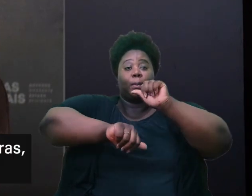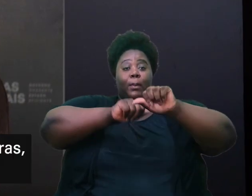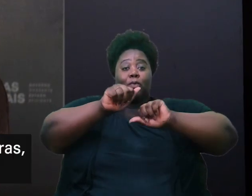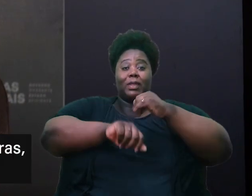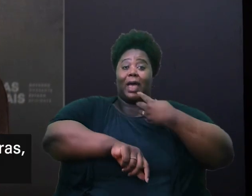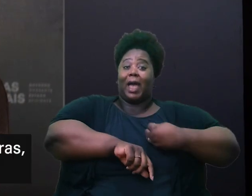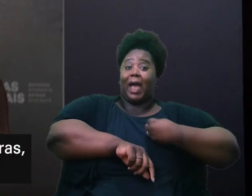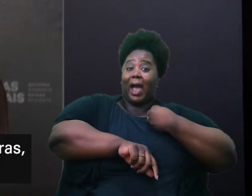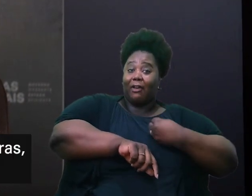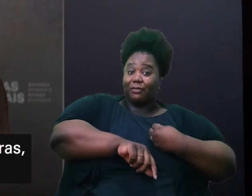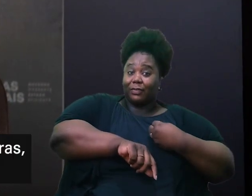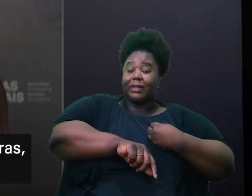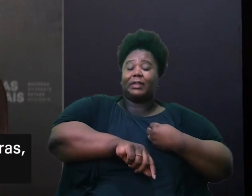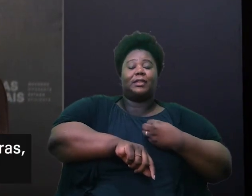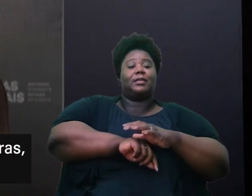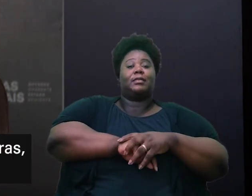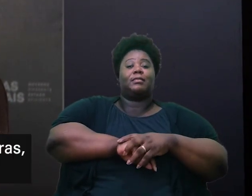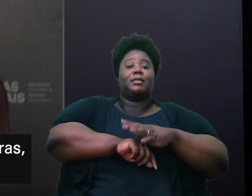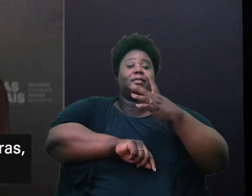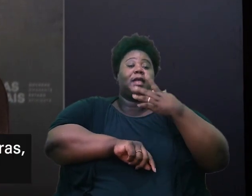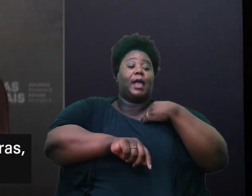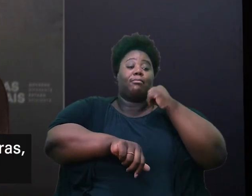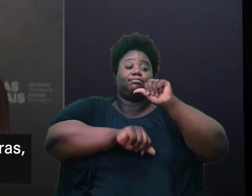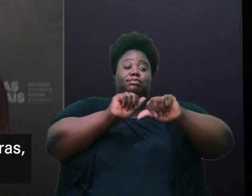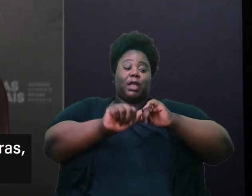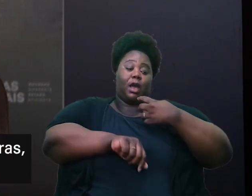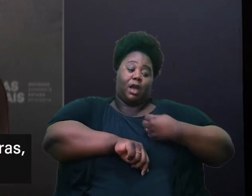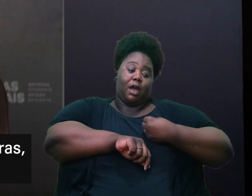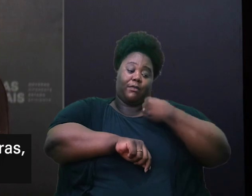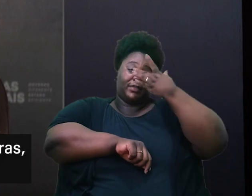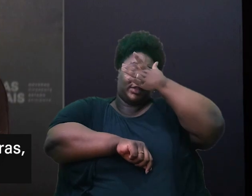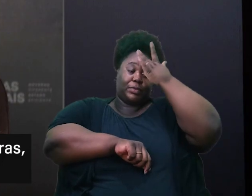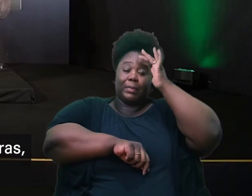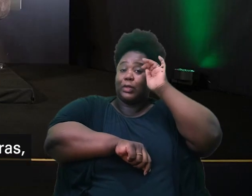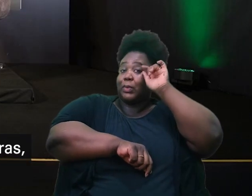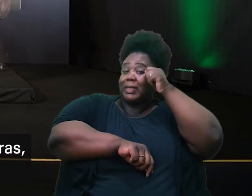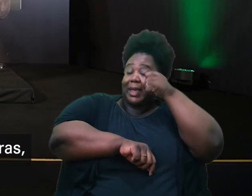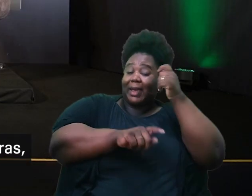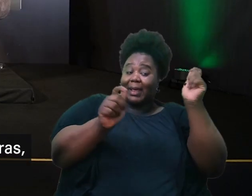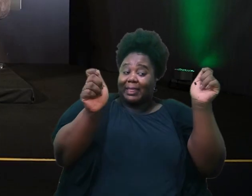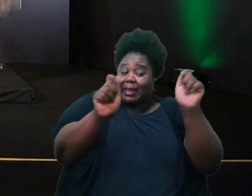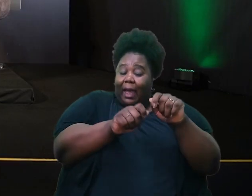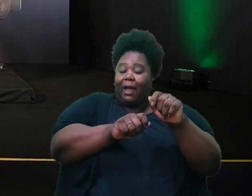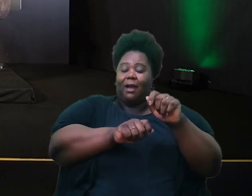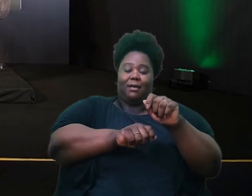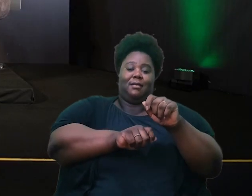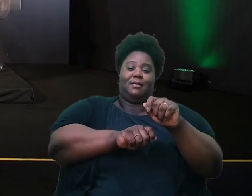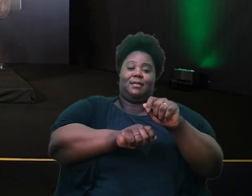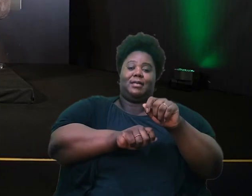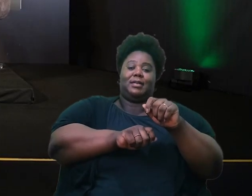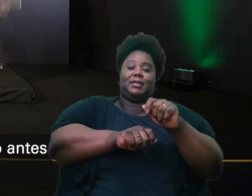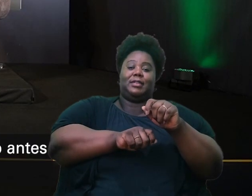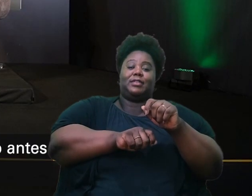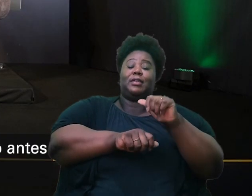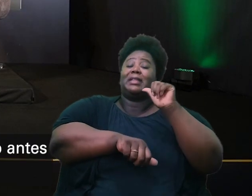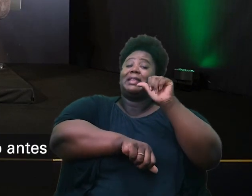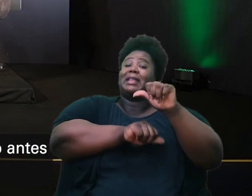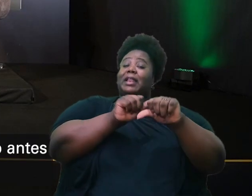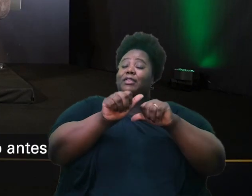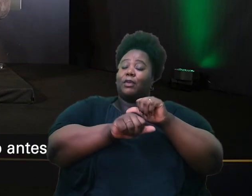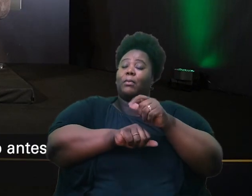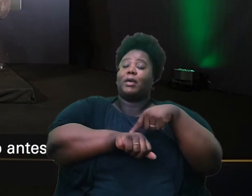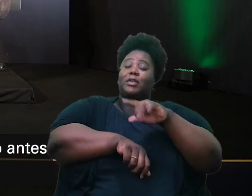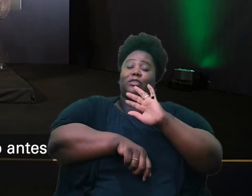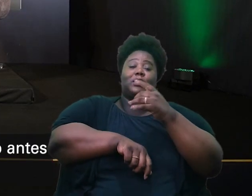né, sobretudo as vidas de pessoas negras, né, a possibilidade de transitar. A gente estava um